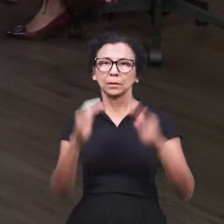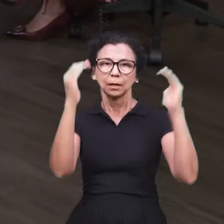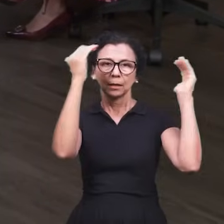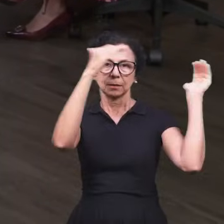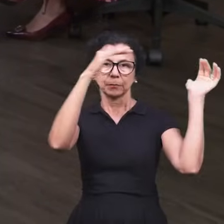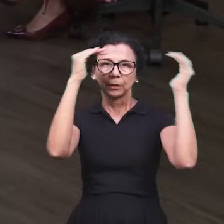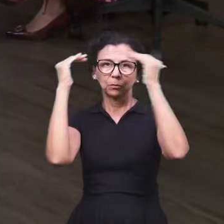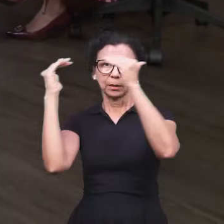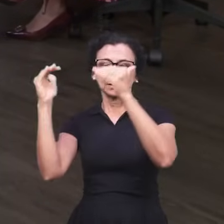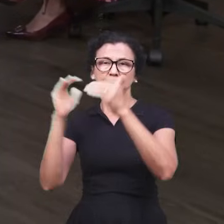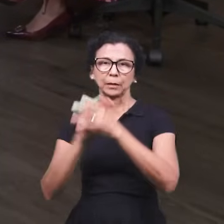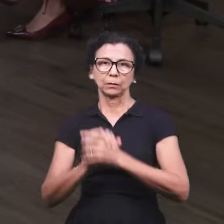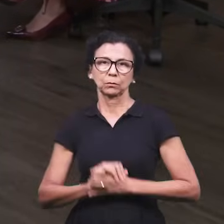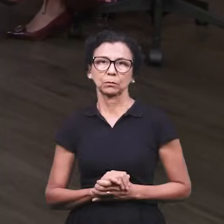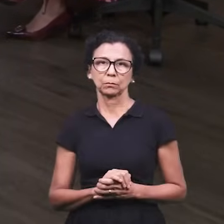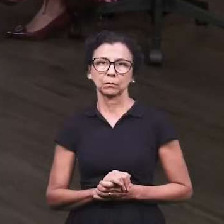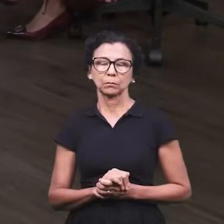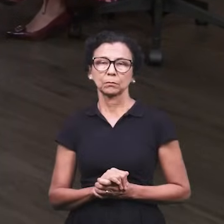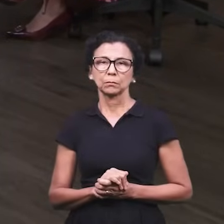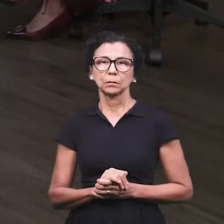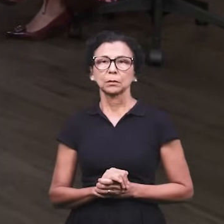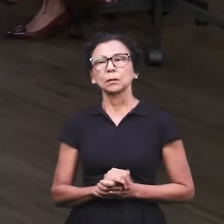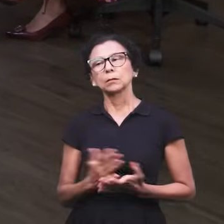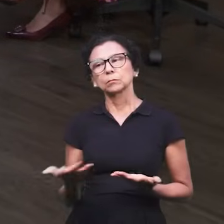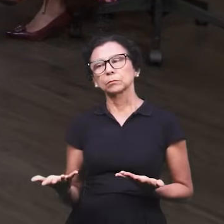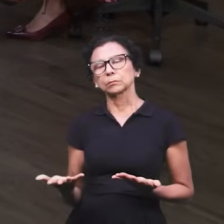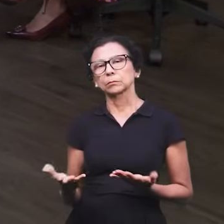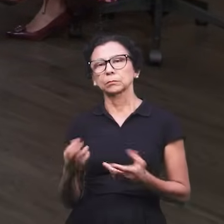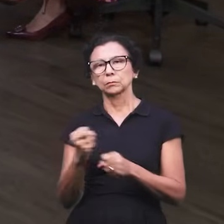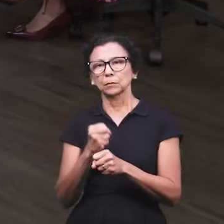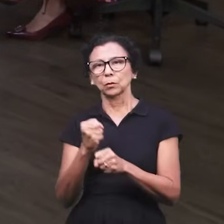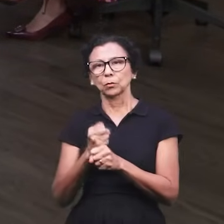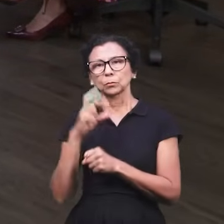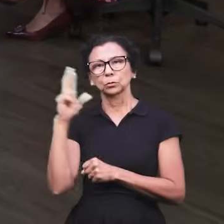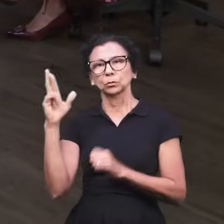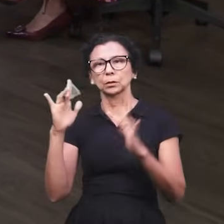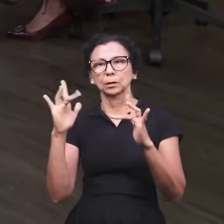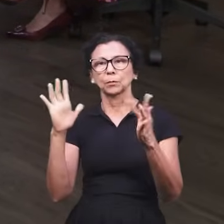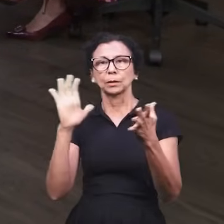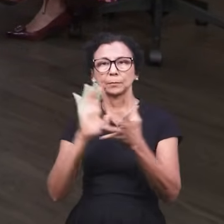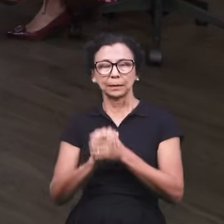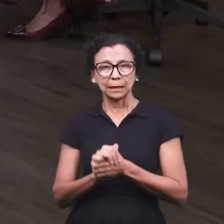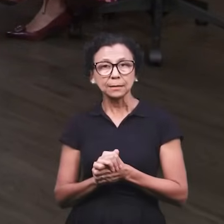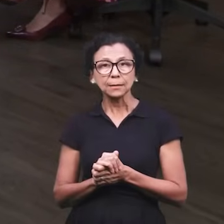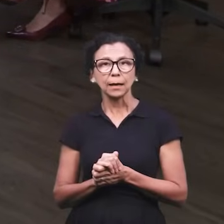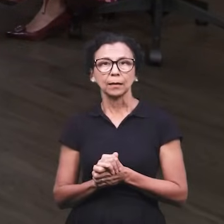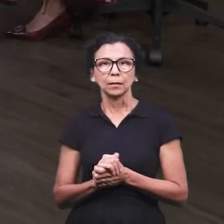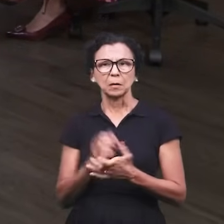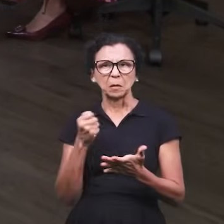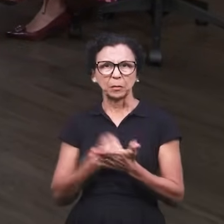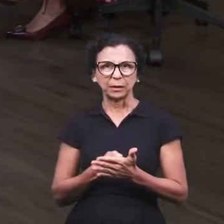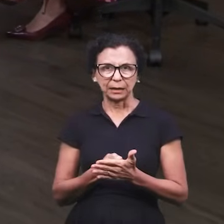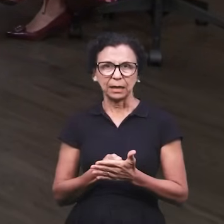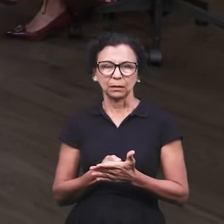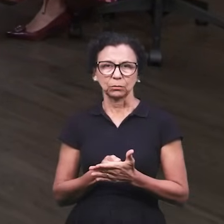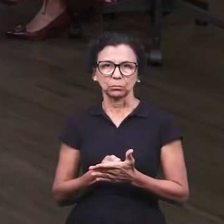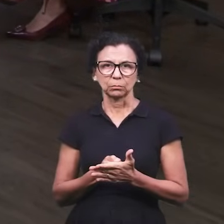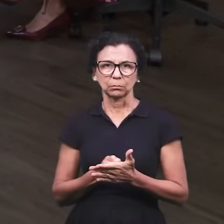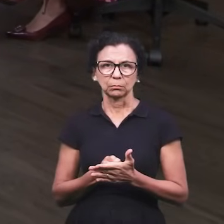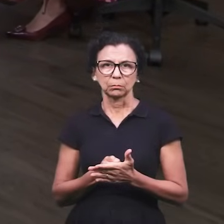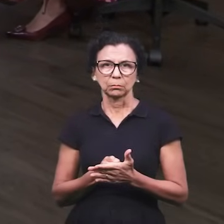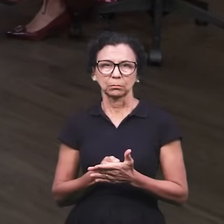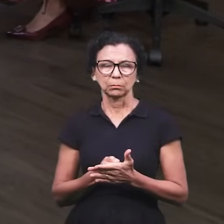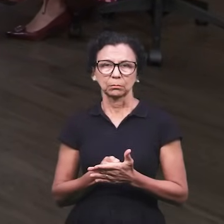conclusão, namoro na obra é para casar. Ninguém namora para se divertir na obra do Senhor. Quem namora para casar. Mas é obrigado a casar com quem